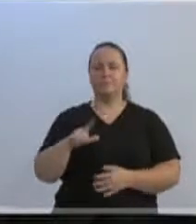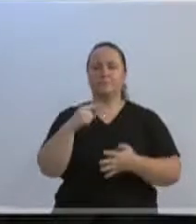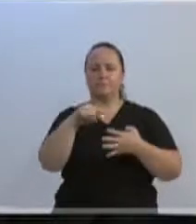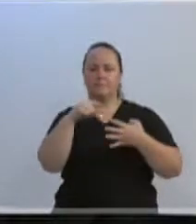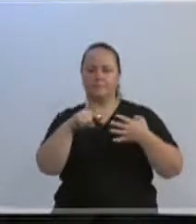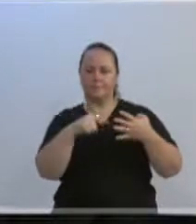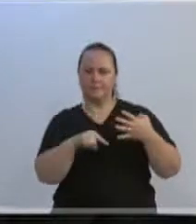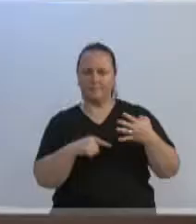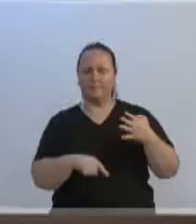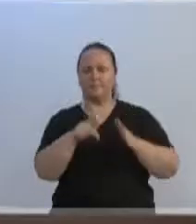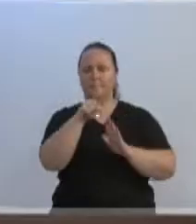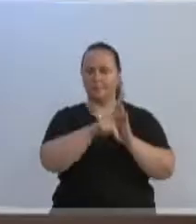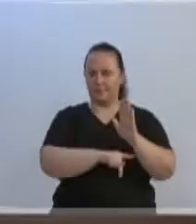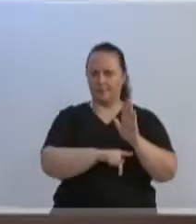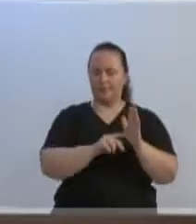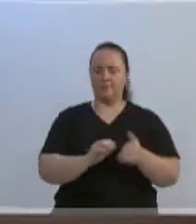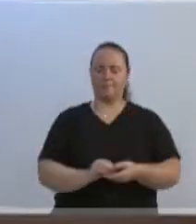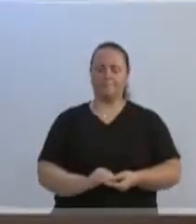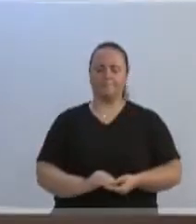projetos